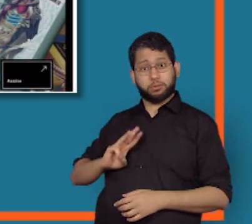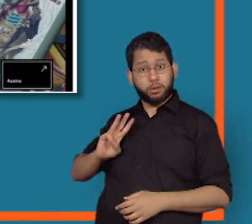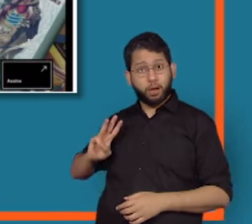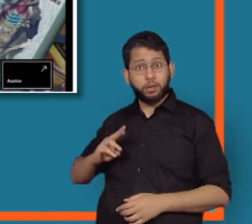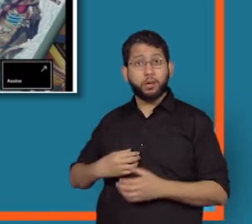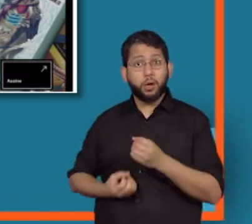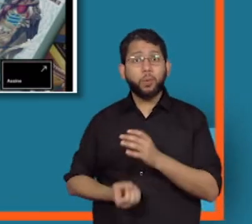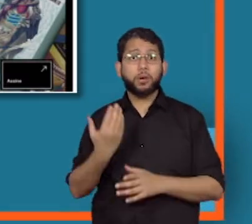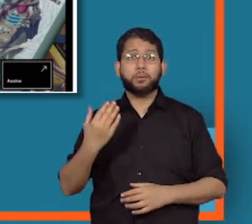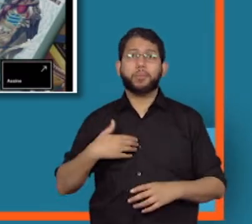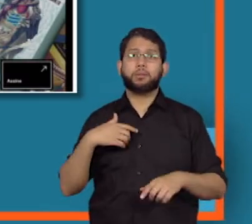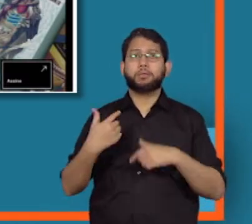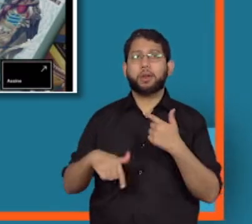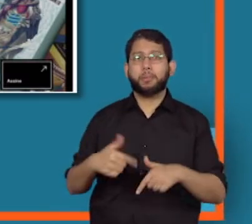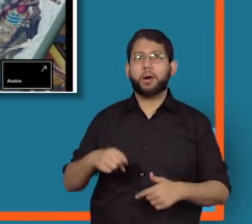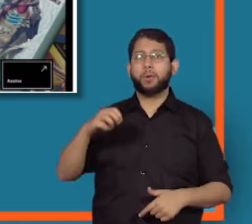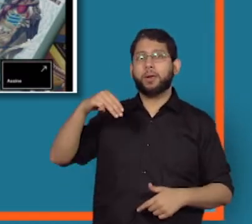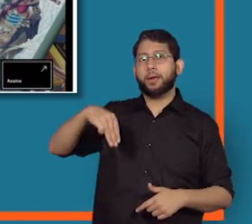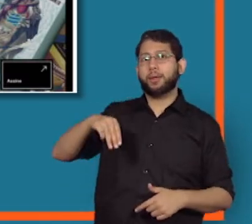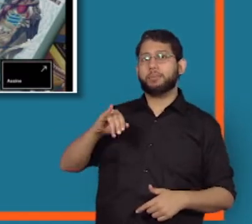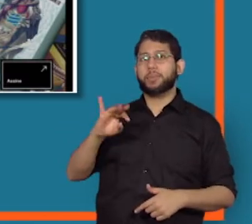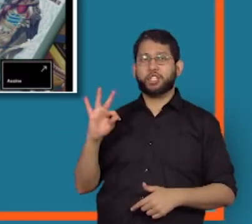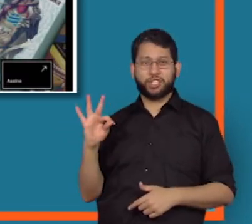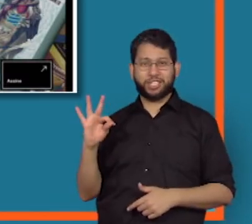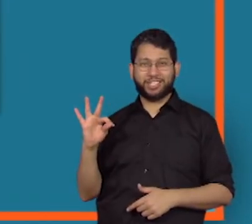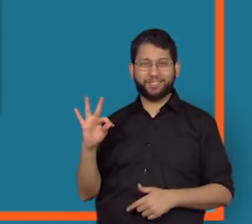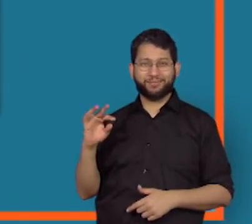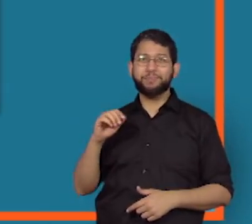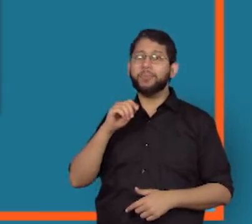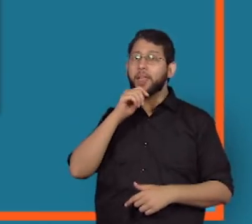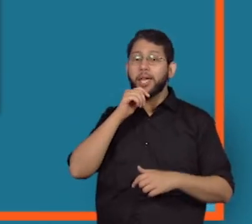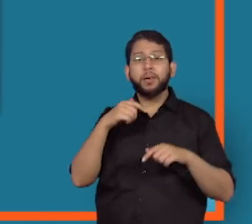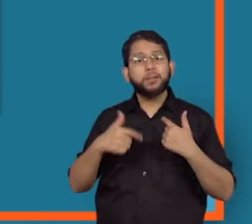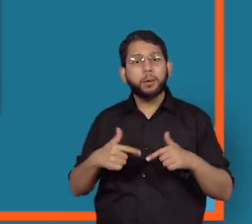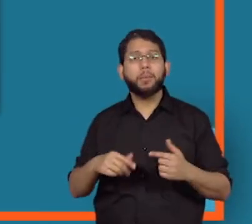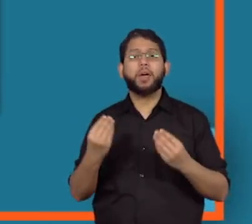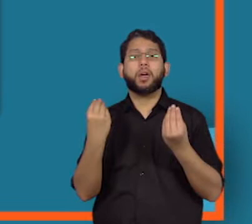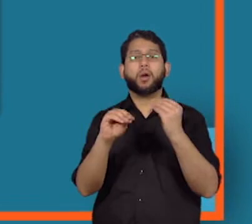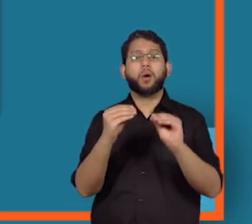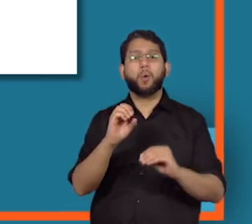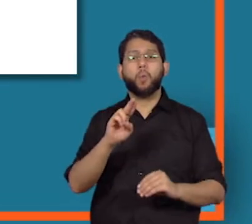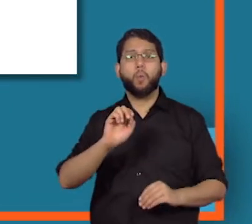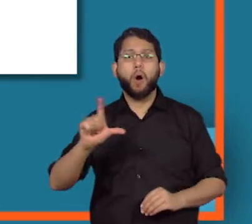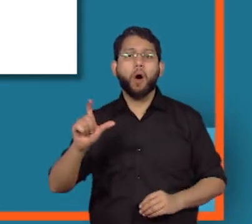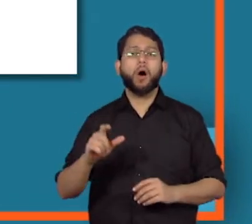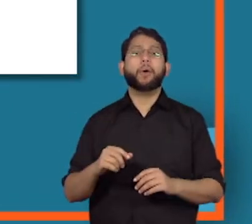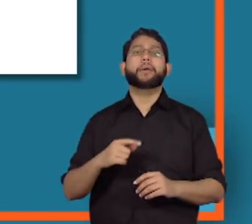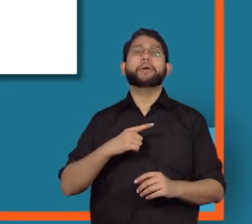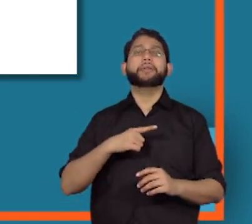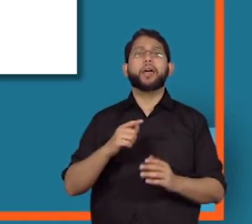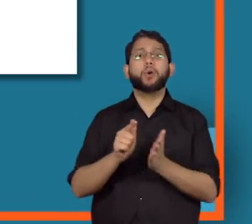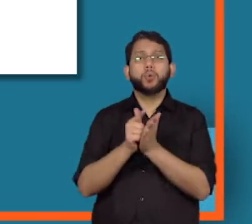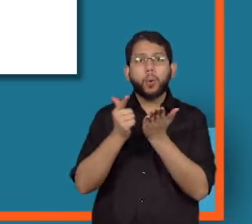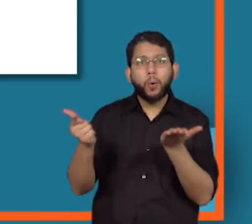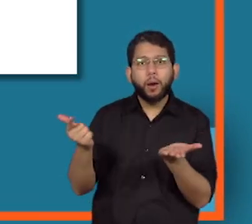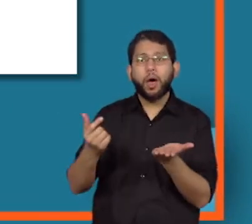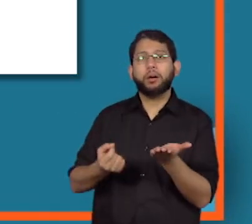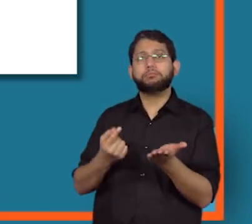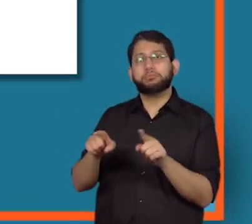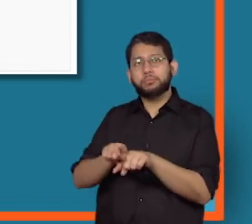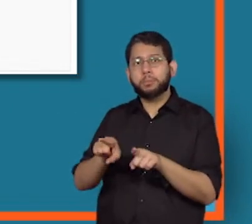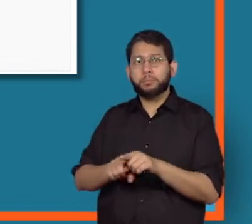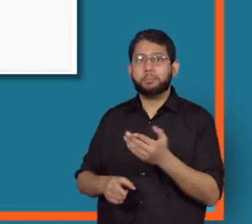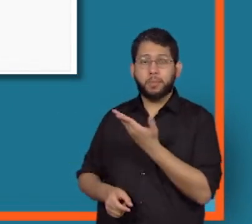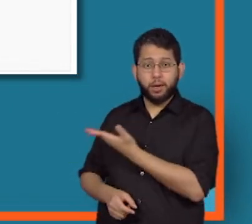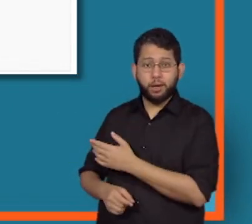Trabalho para MIT, Technology Review no Brasil, sou colunista para o UOL, colunista do Jornal do Comércio, eu